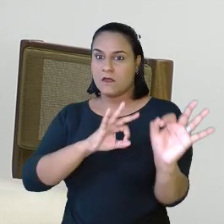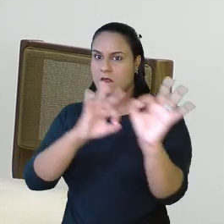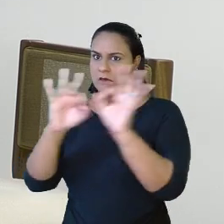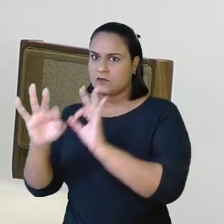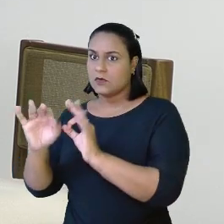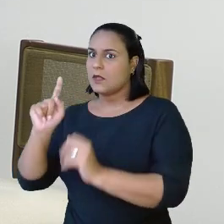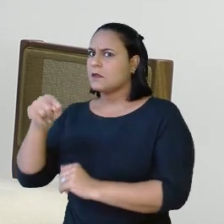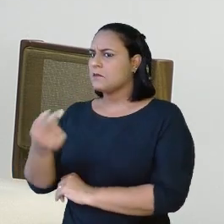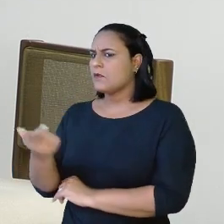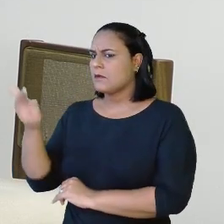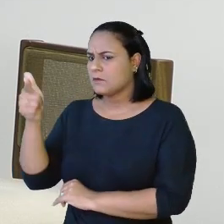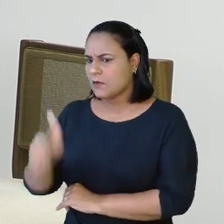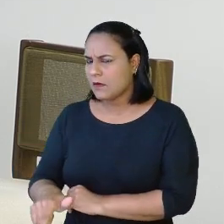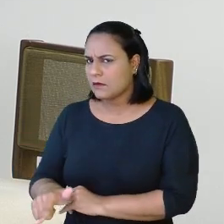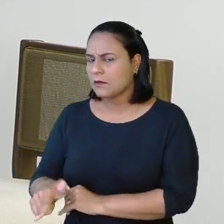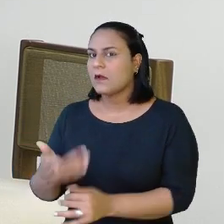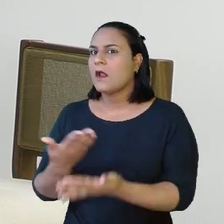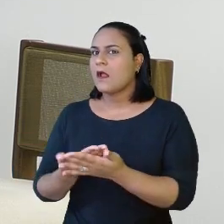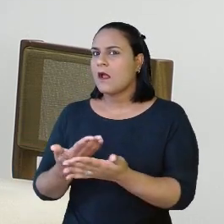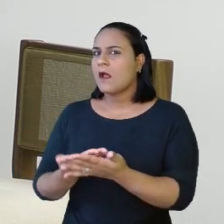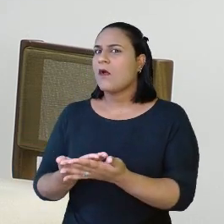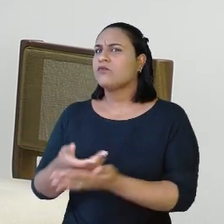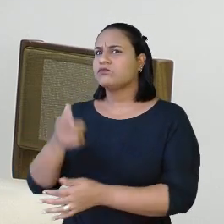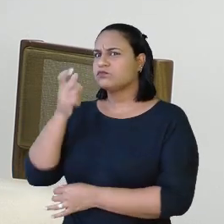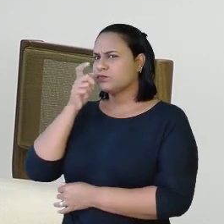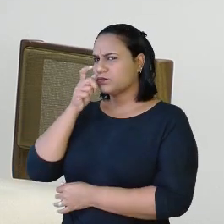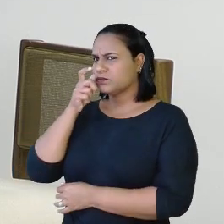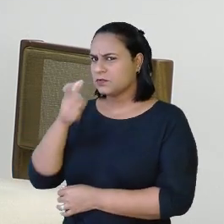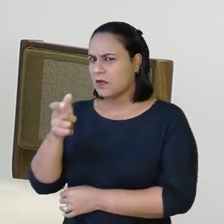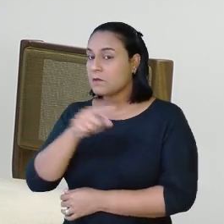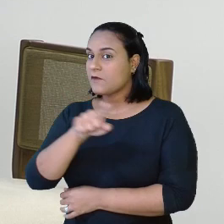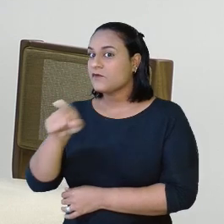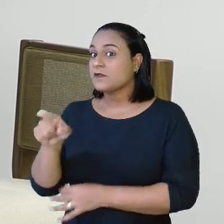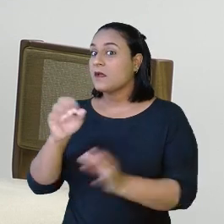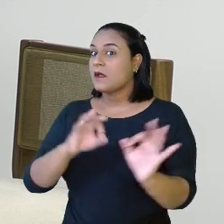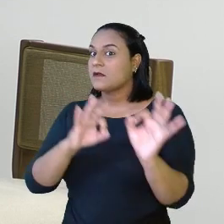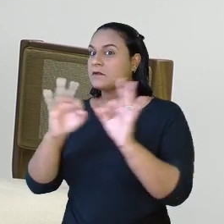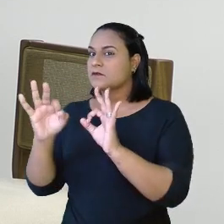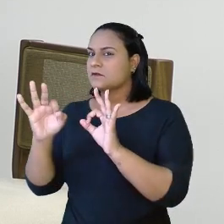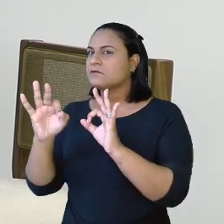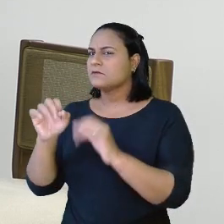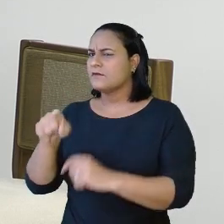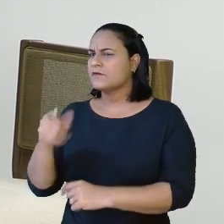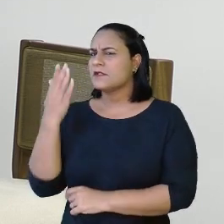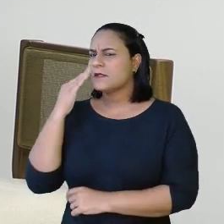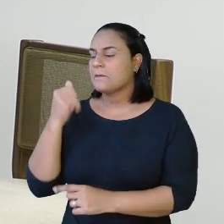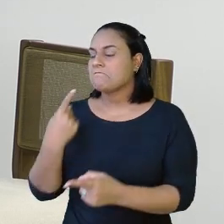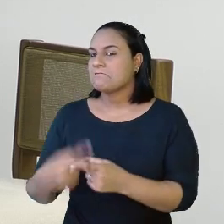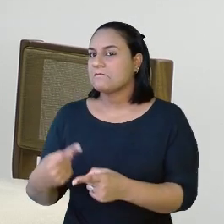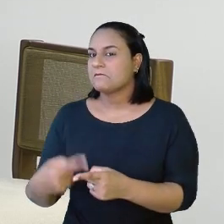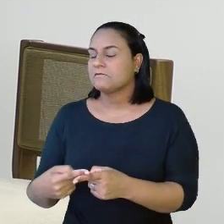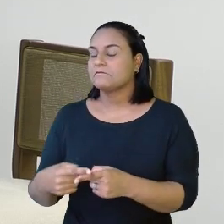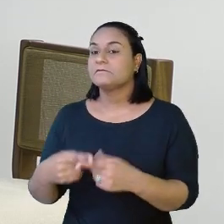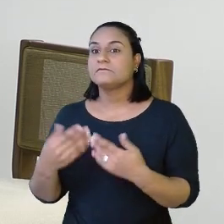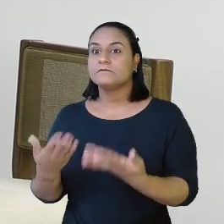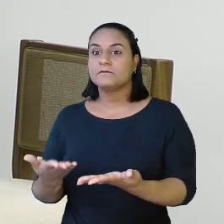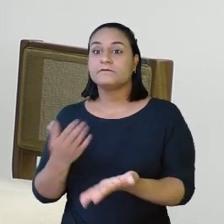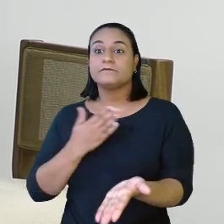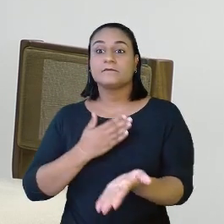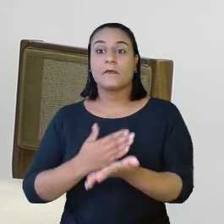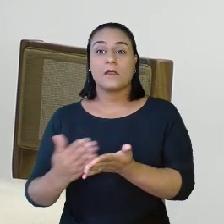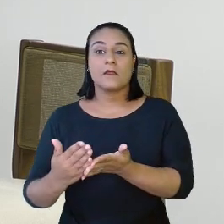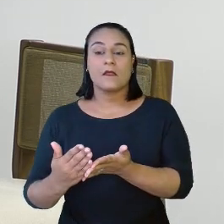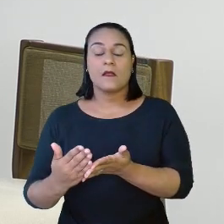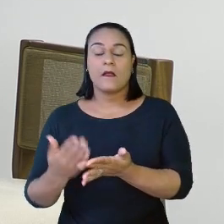reverem depois. Inclusive, a aula de hoje vai ser uma aula bem interessante para vocês reverem. Vocês vão ver por quê, tá certo? E aí eu quero iniciar a